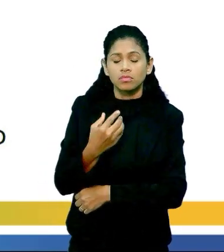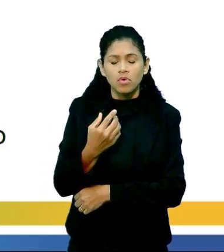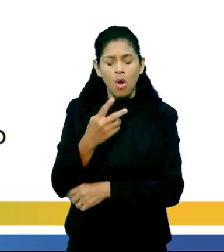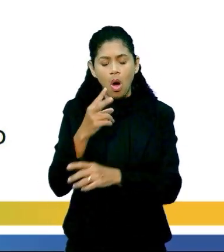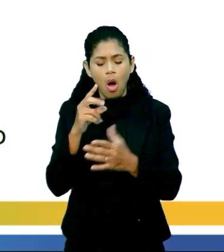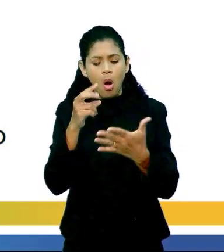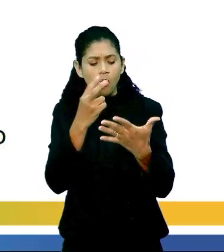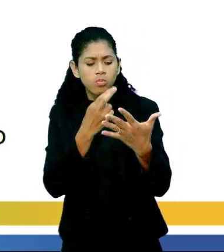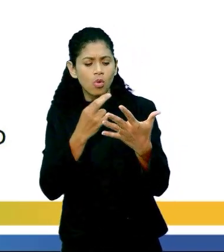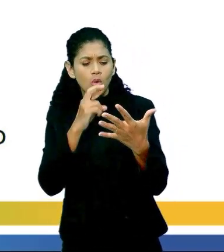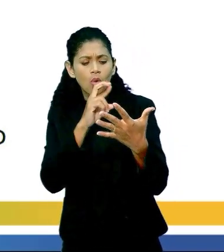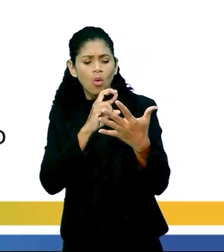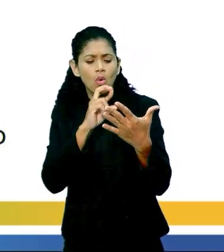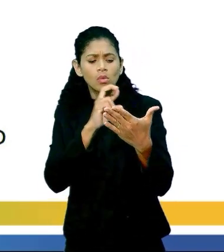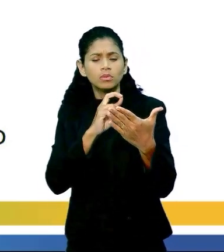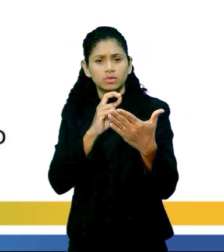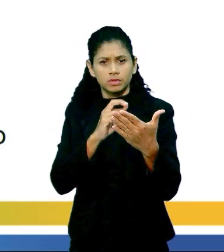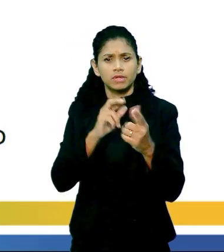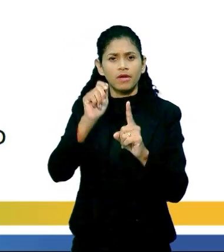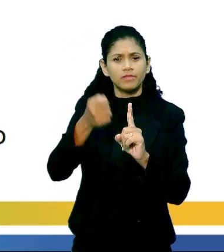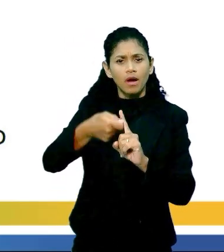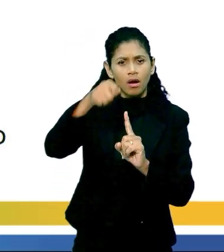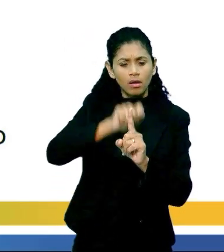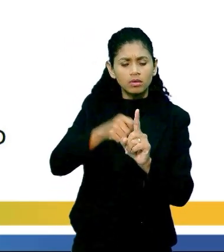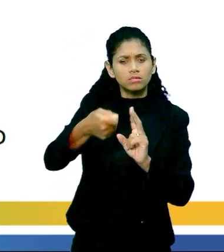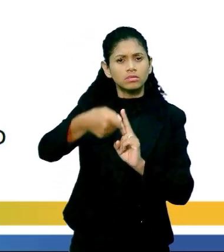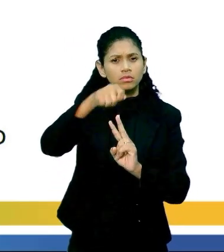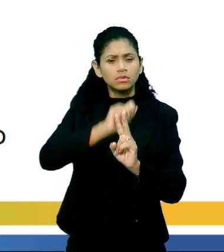feriados espanhóis, essa pessoa